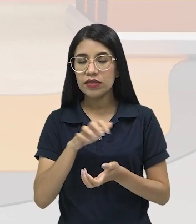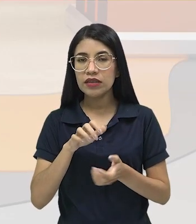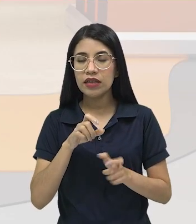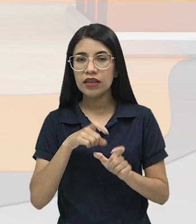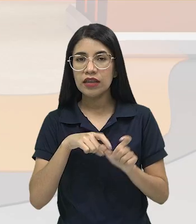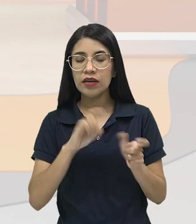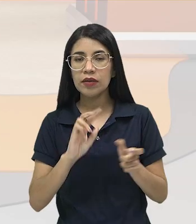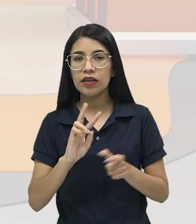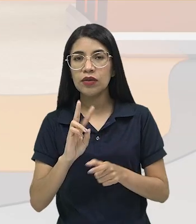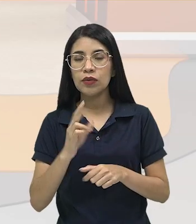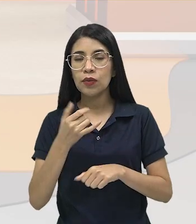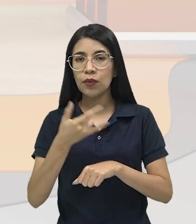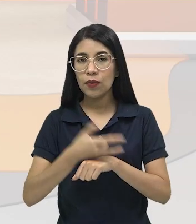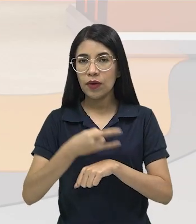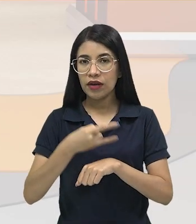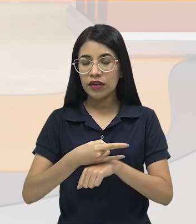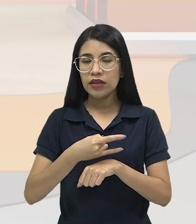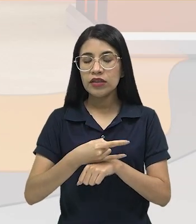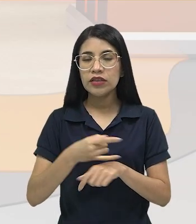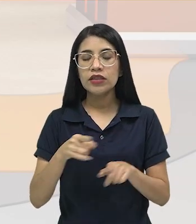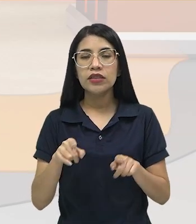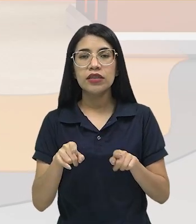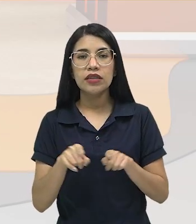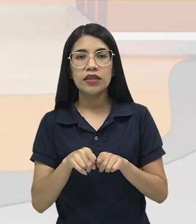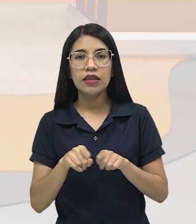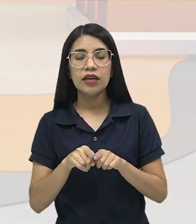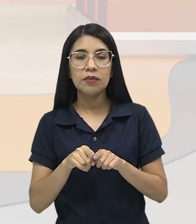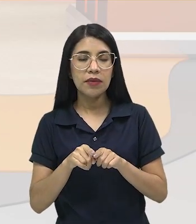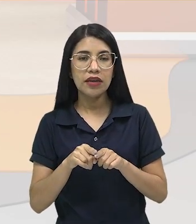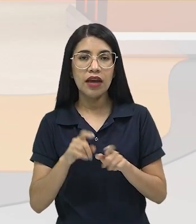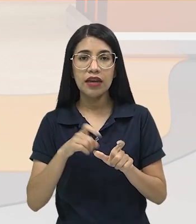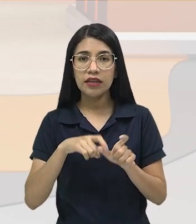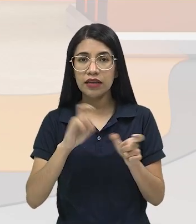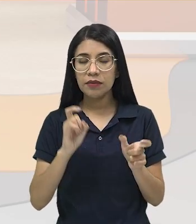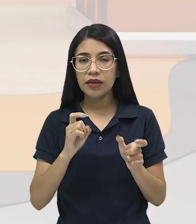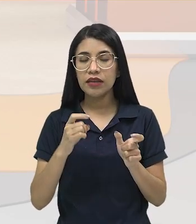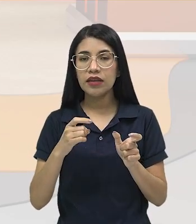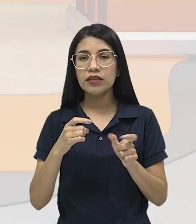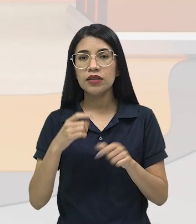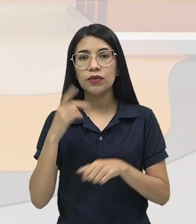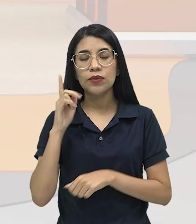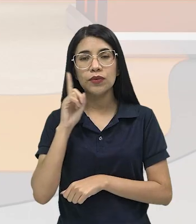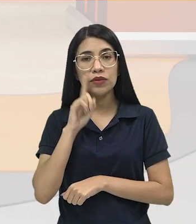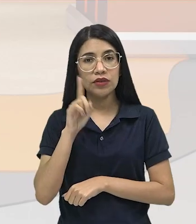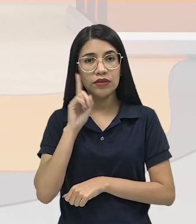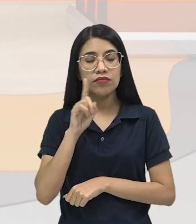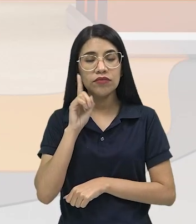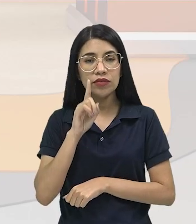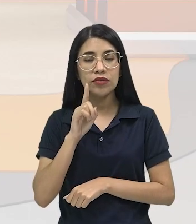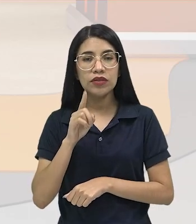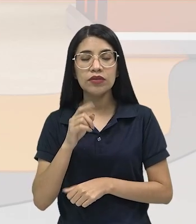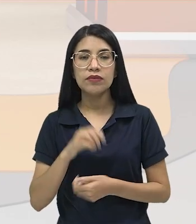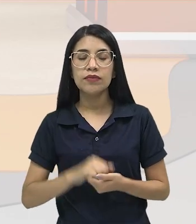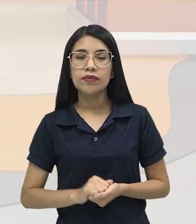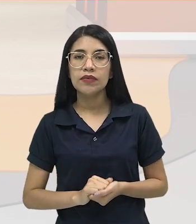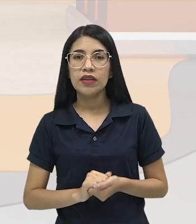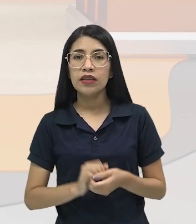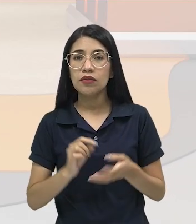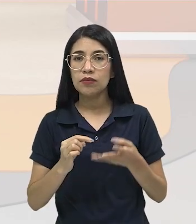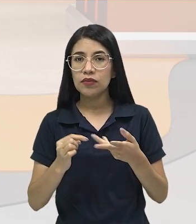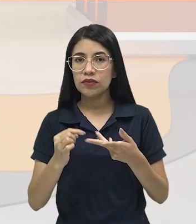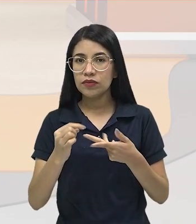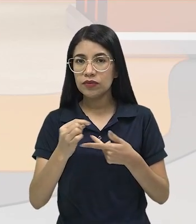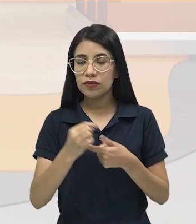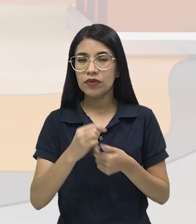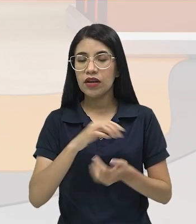Independência haitiana e também o processo de independência dos Estados Unidos da Inglaterra. E todos esses